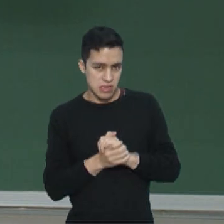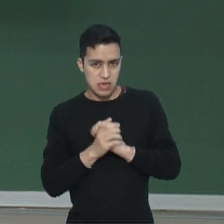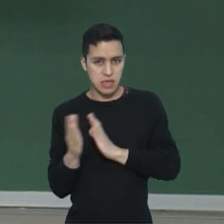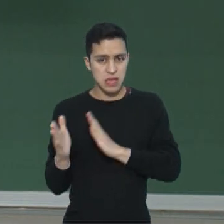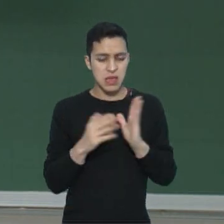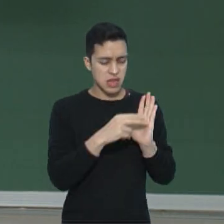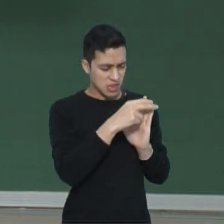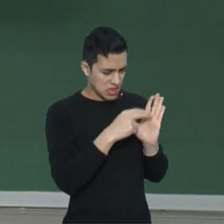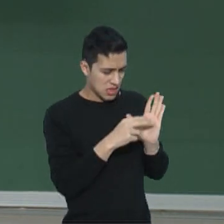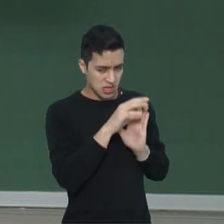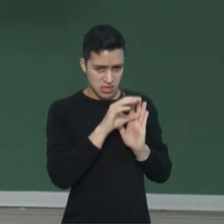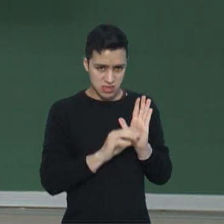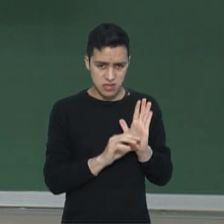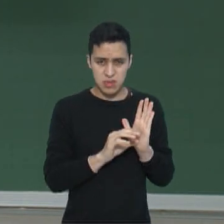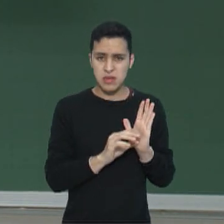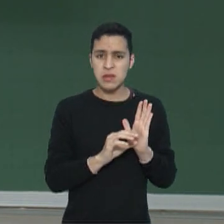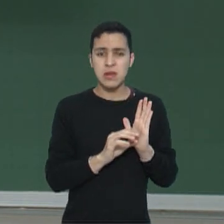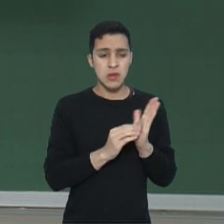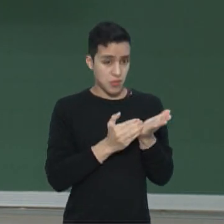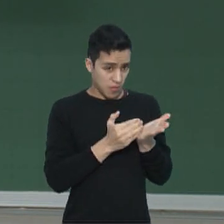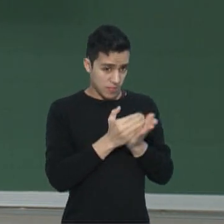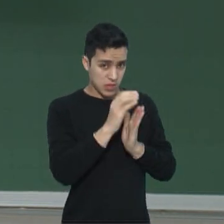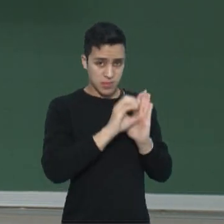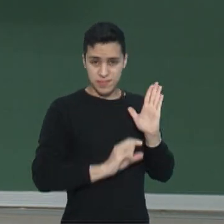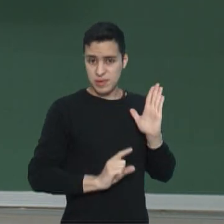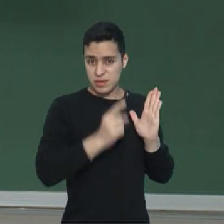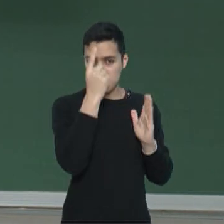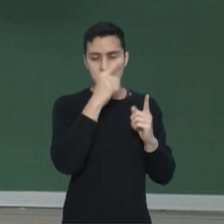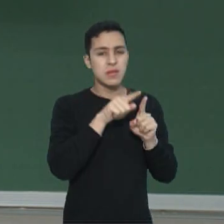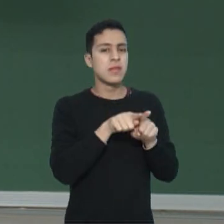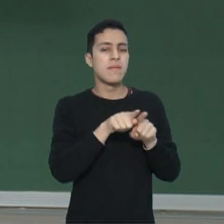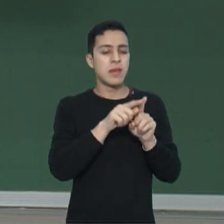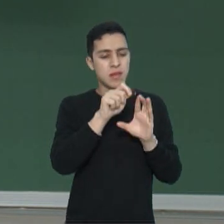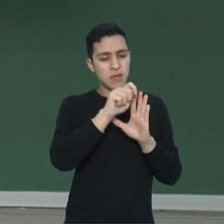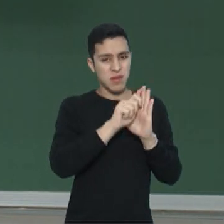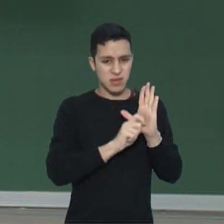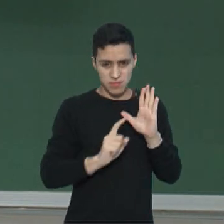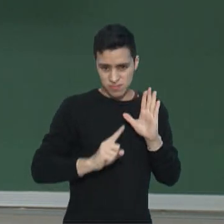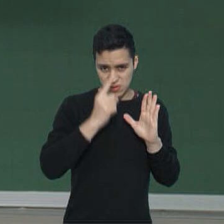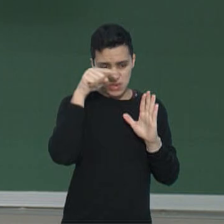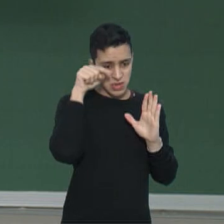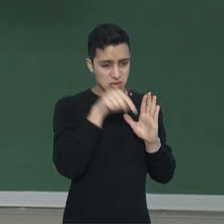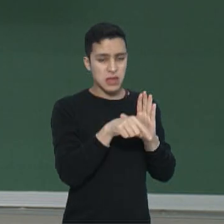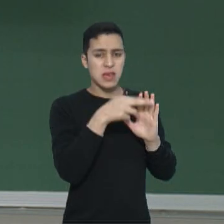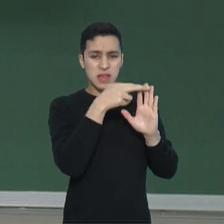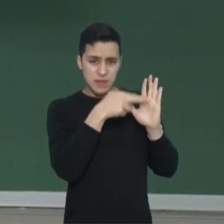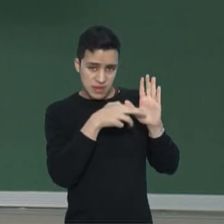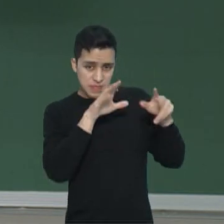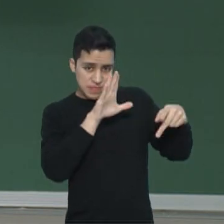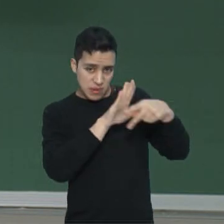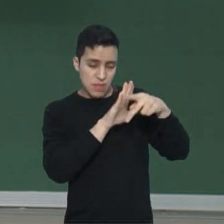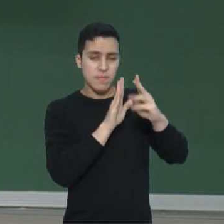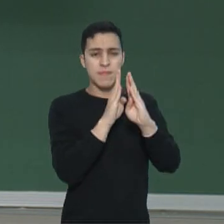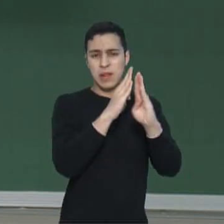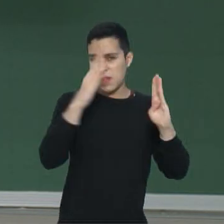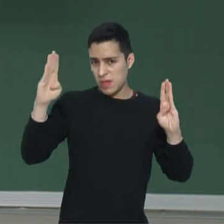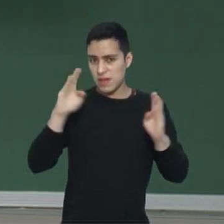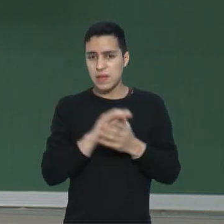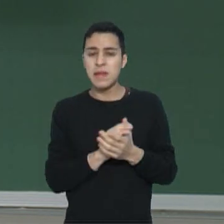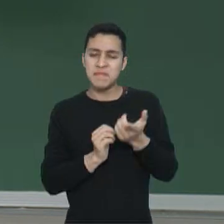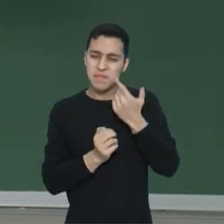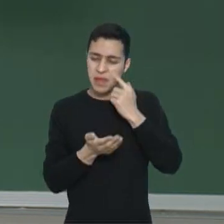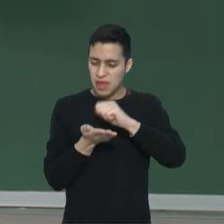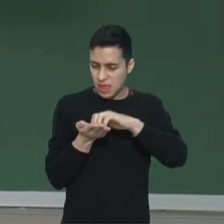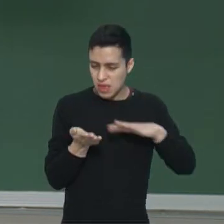Fizemos a leitura do início do capítulo 1 e do artigo 1º desse regulamento de biblioteca. Temos uma